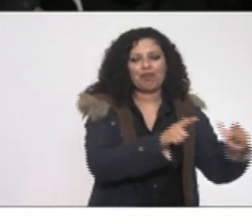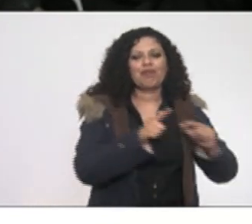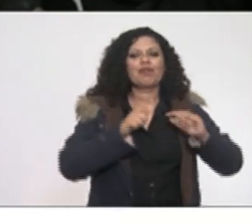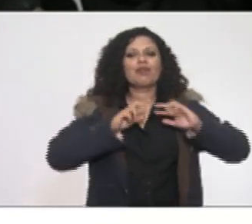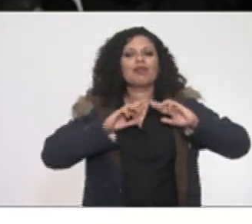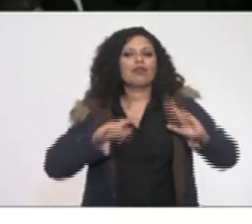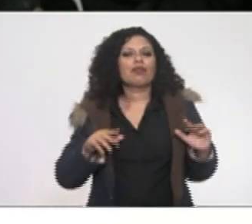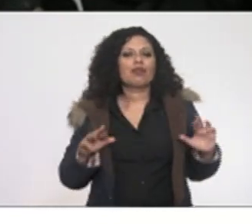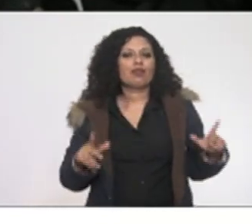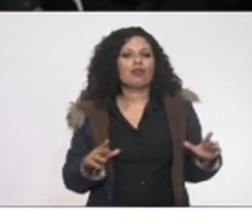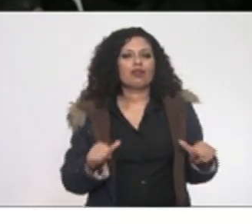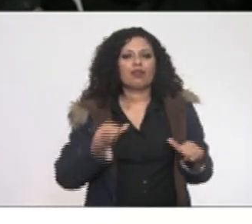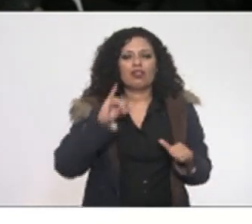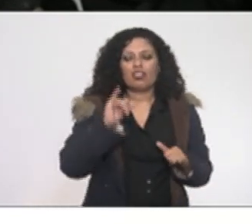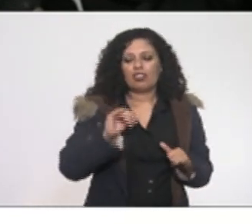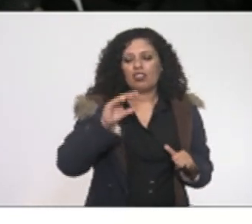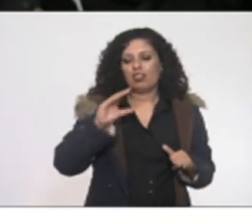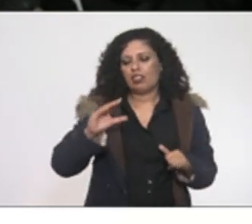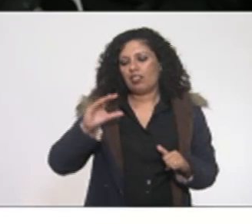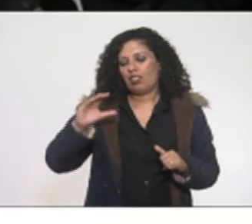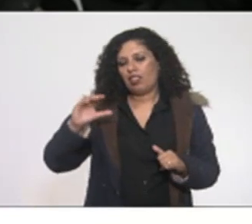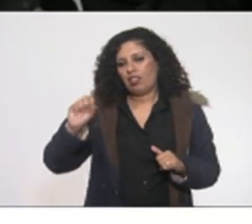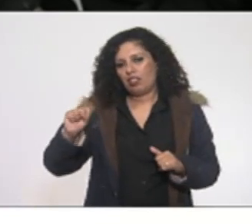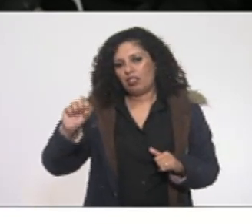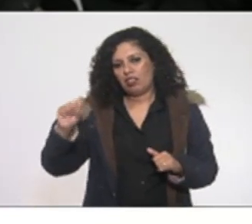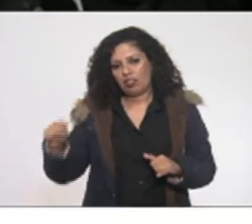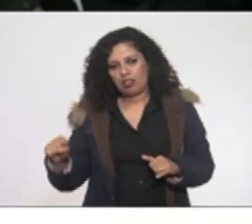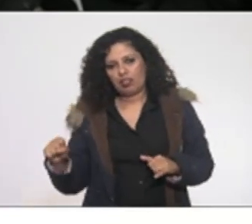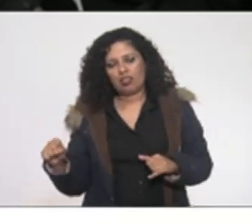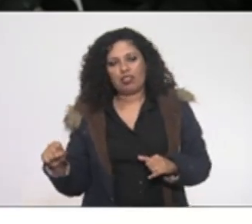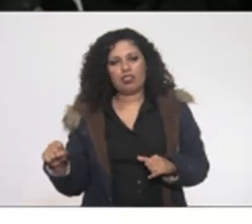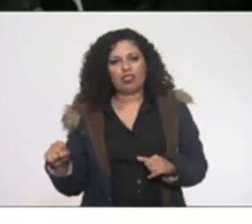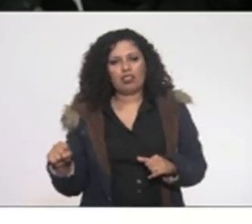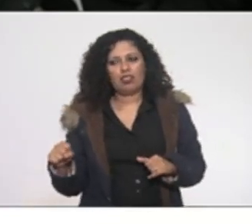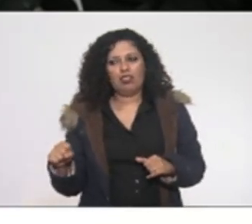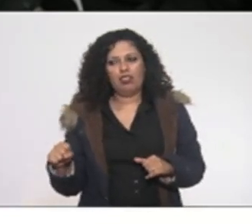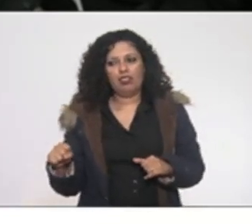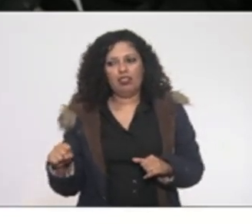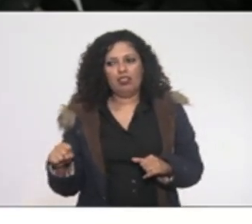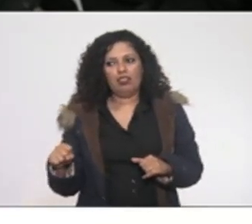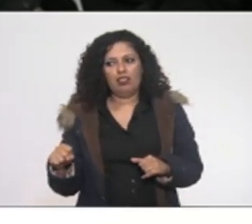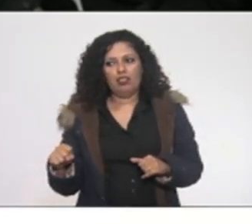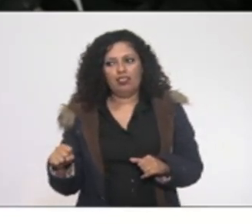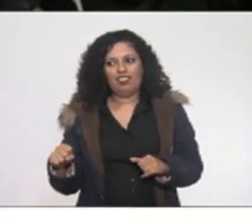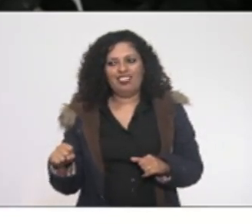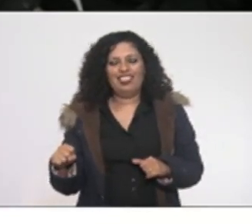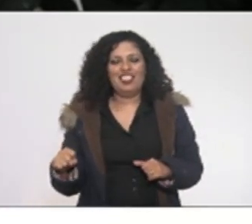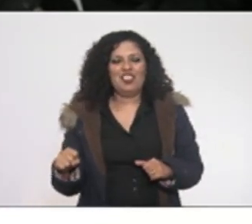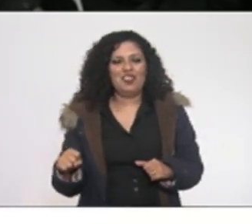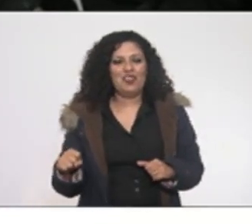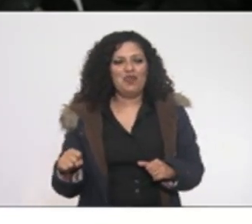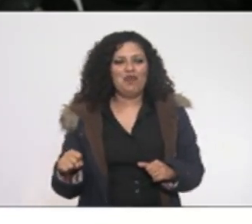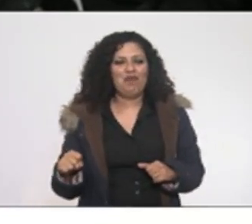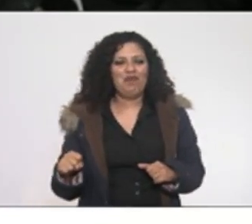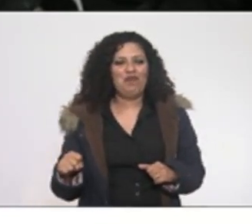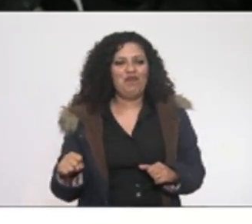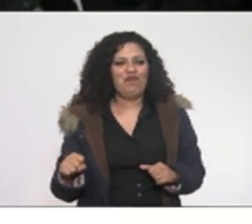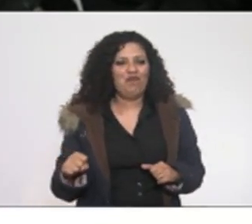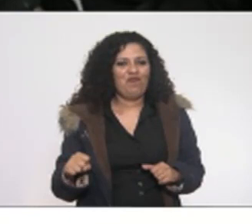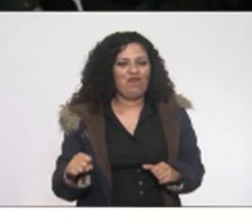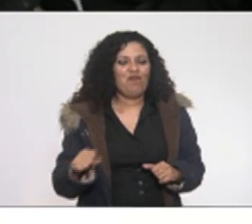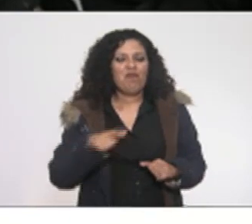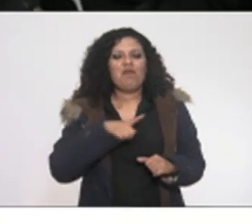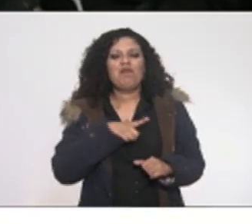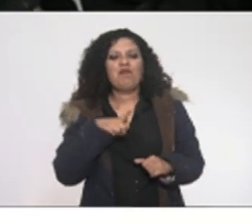incide ISS. E o Citygate? Os vários Citygates que tem. O Citygate, quando fica no mesmo lugar onde fica o ponto